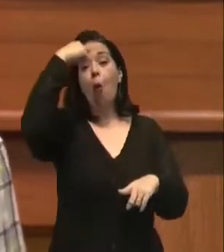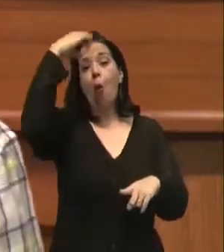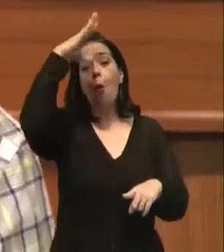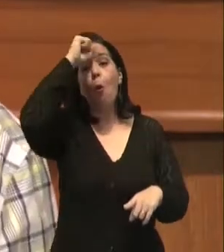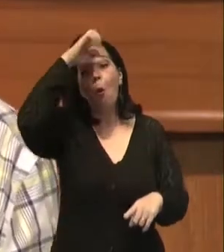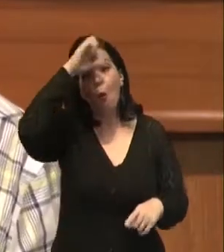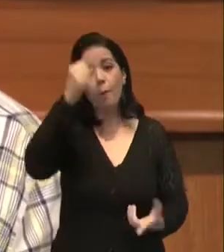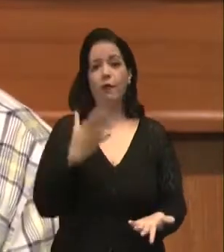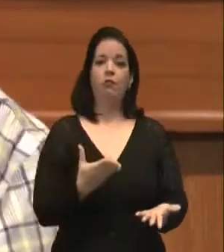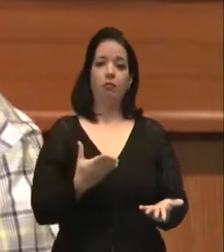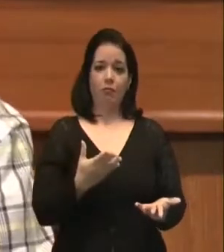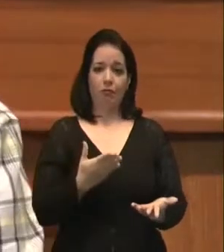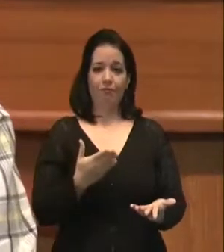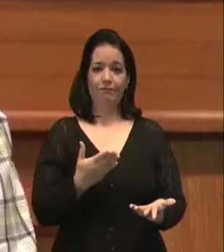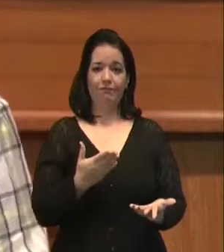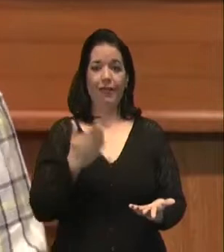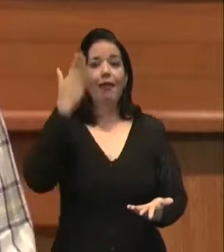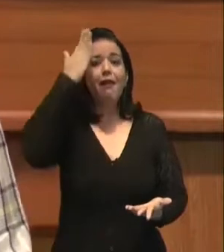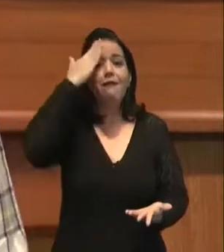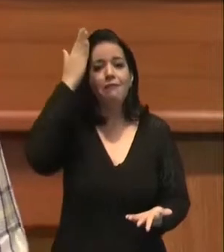11,